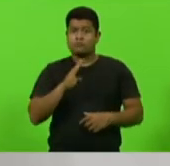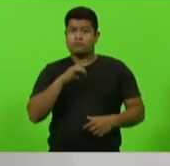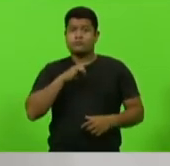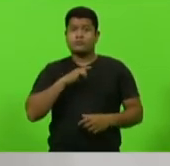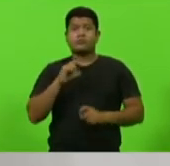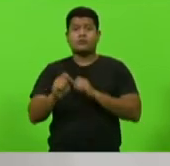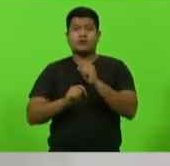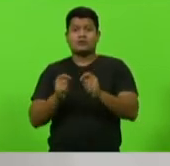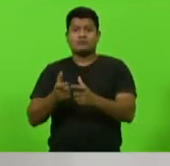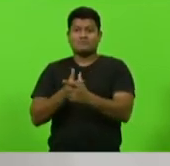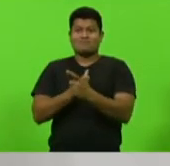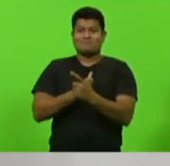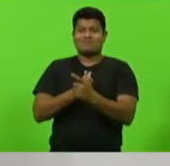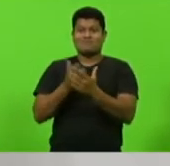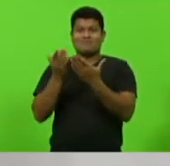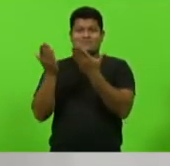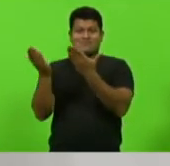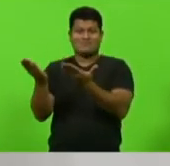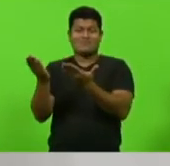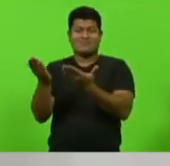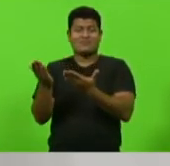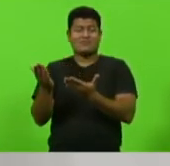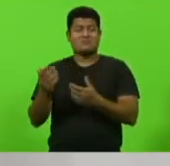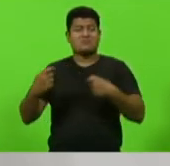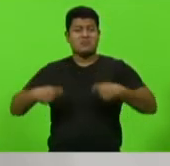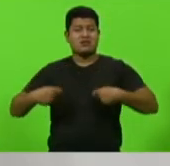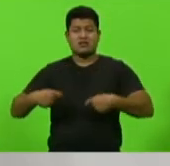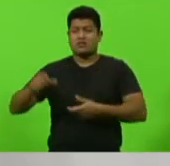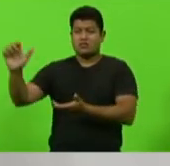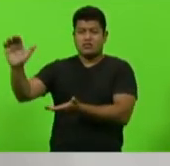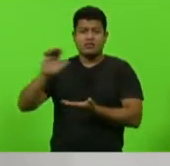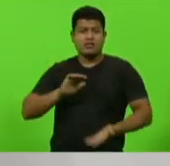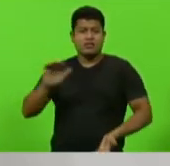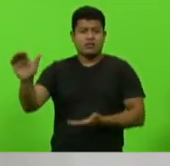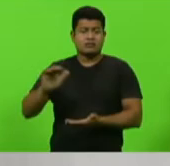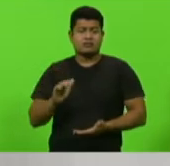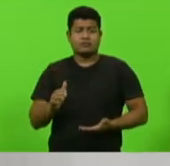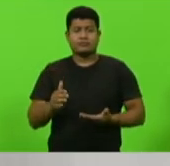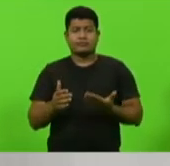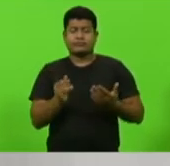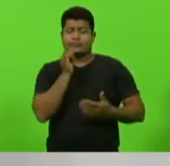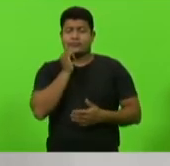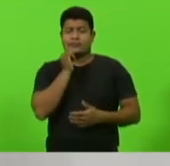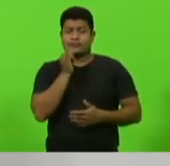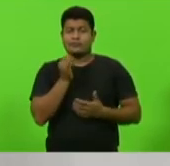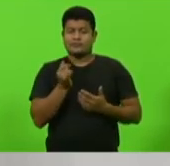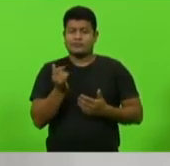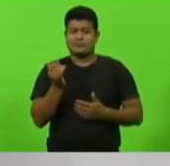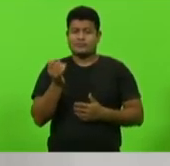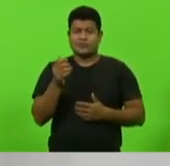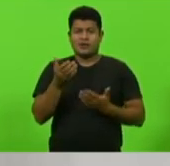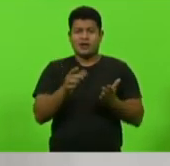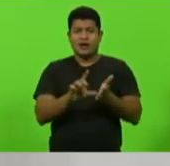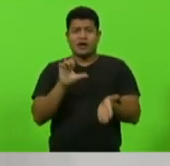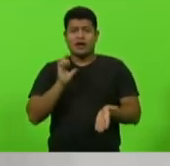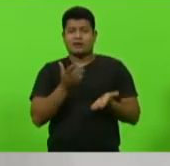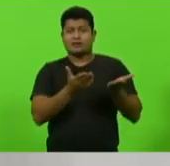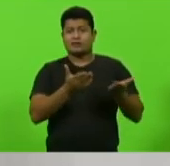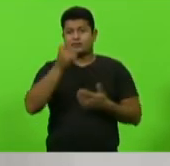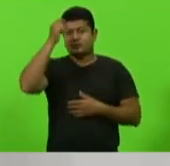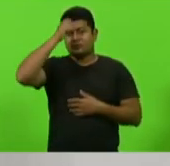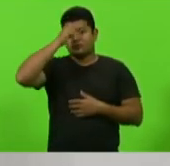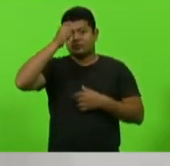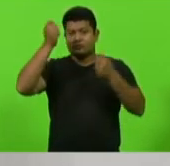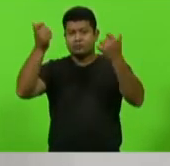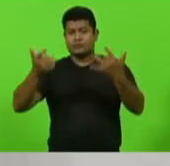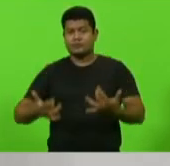me antecedeu há pouco estava falando dos agricultores, o problema da falta d'água. Eles vão ter problema com fertilizante.